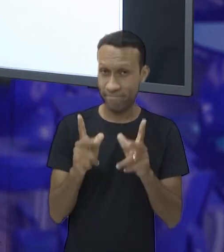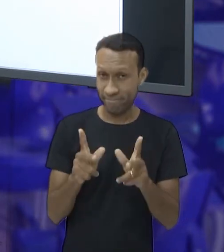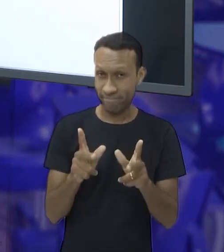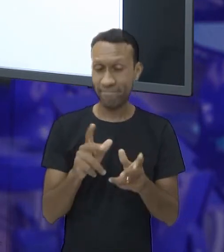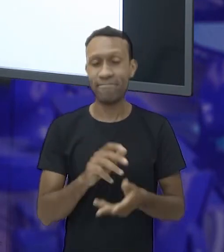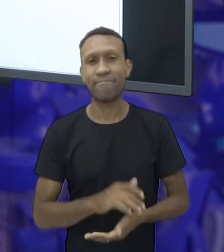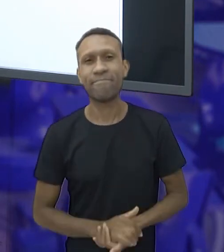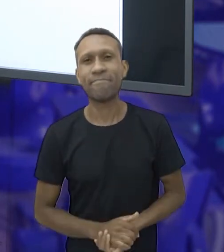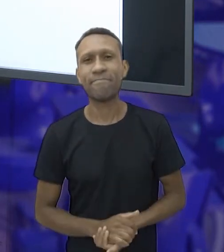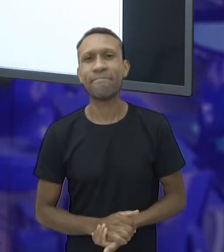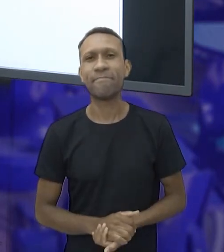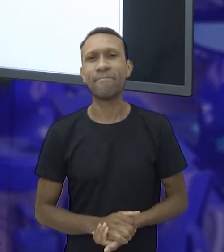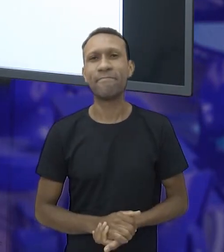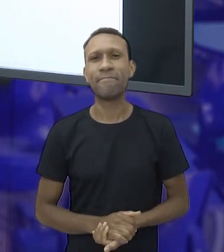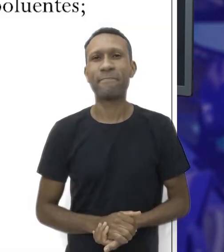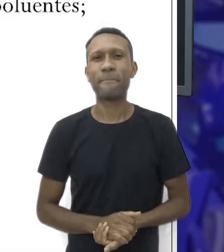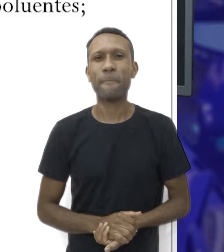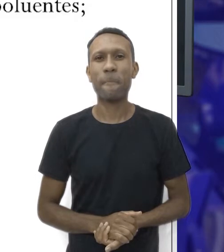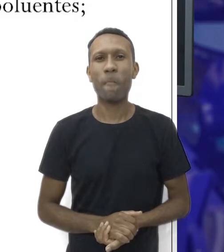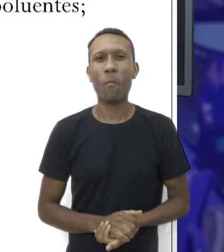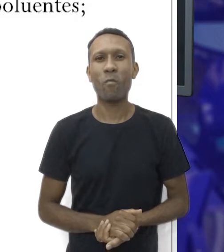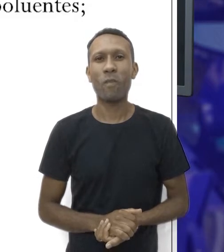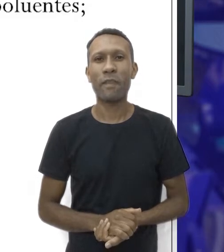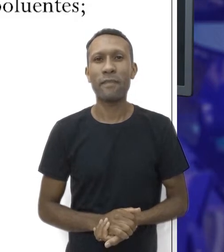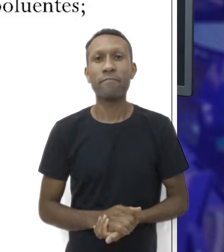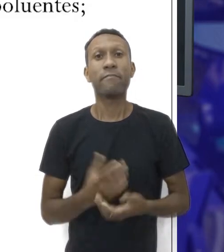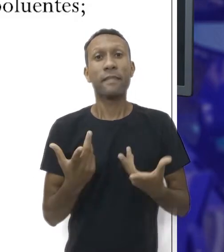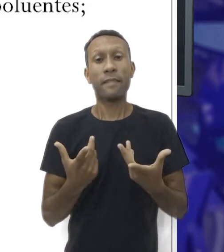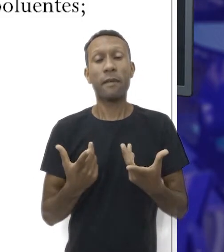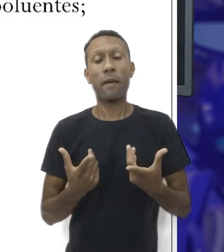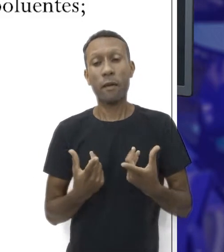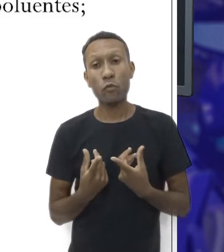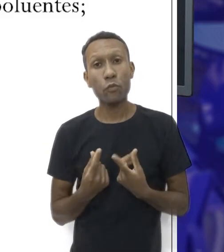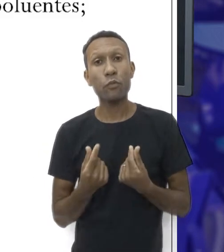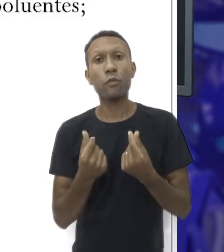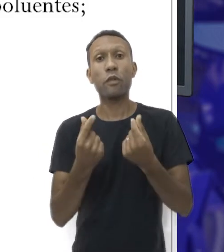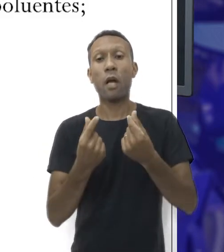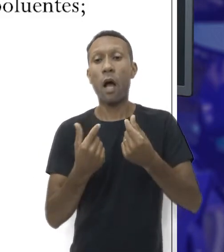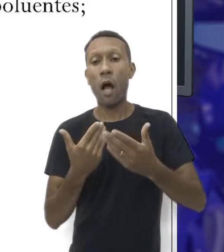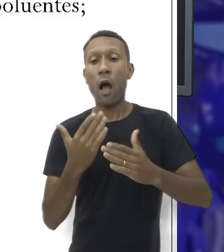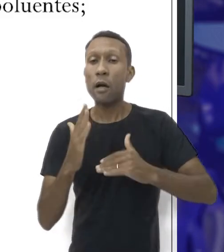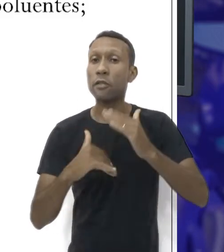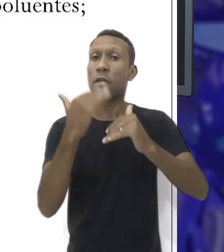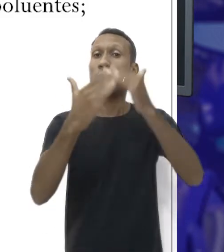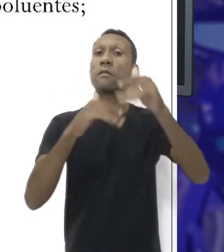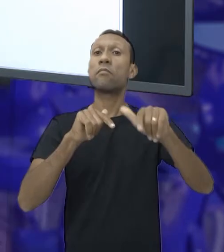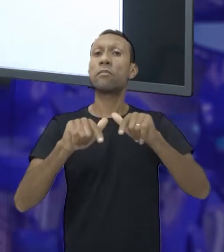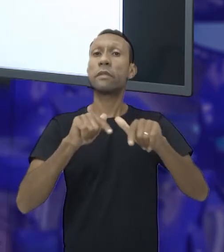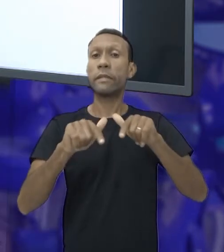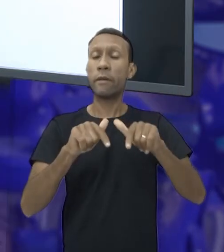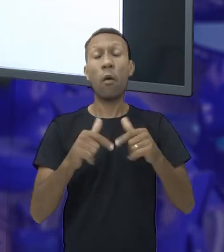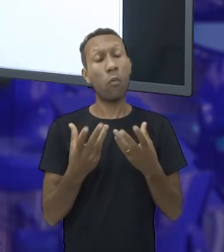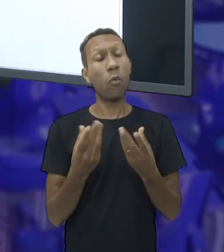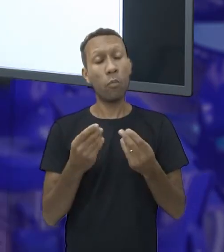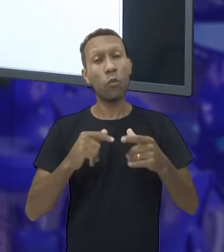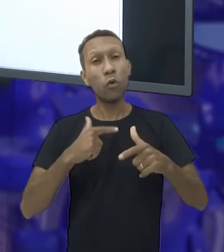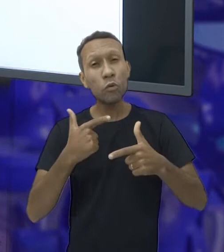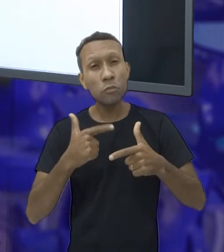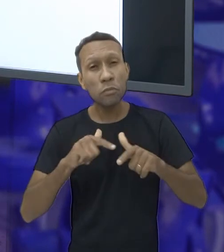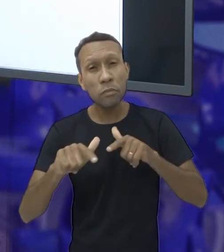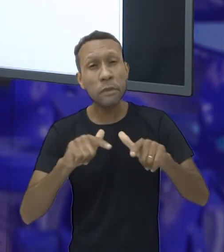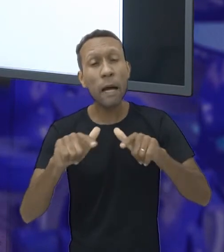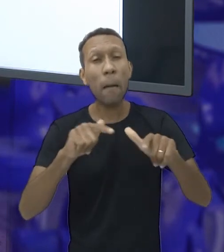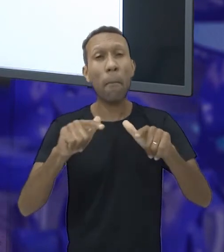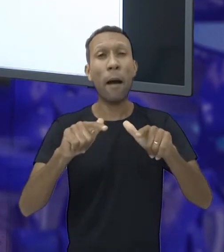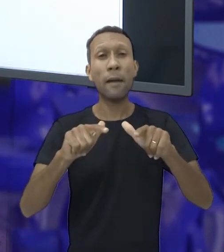desse novo sistema de produção. Aceleração econômica capitalista, geração de empregos. Gerou-se muitos empregos, porém